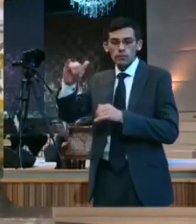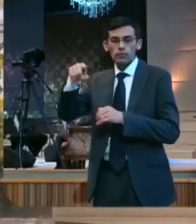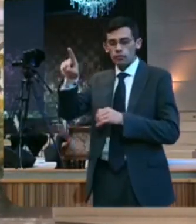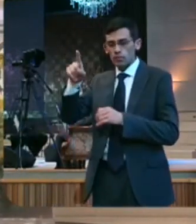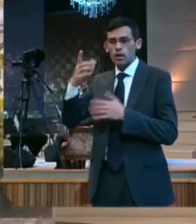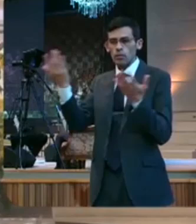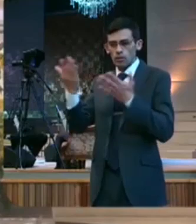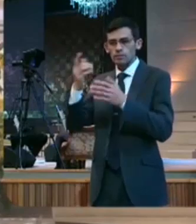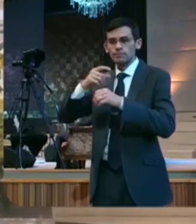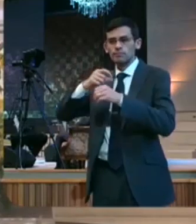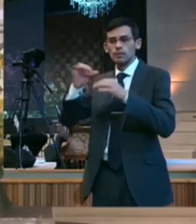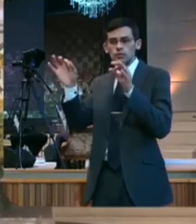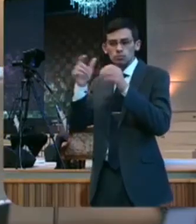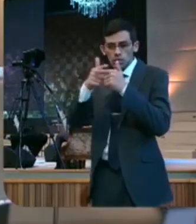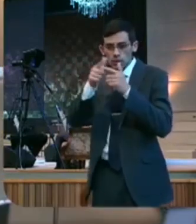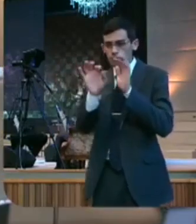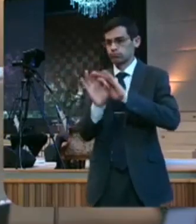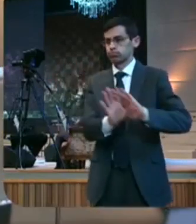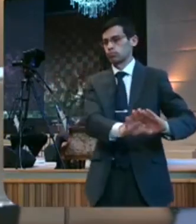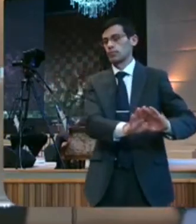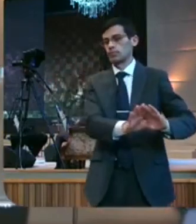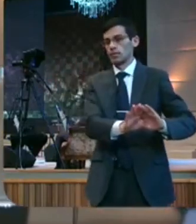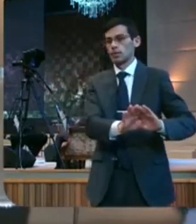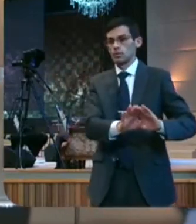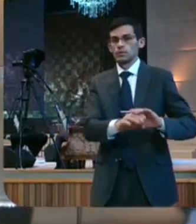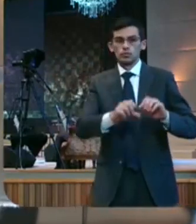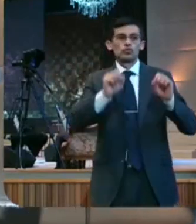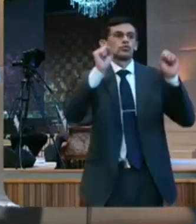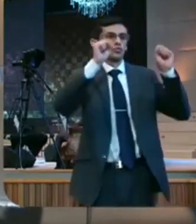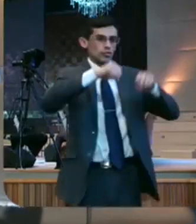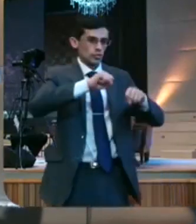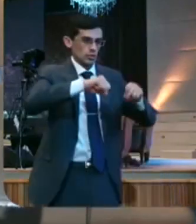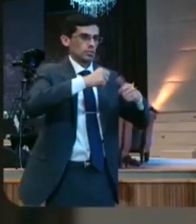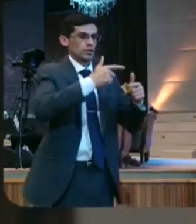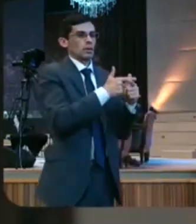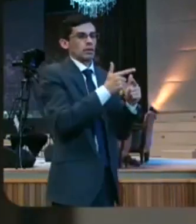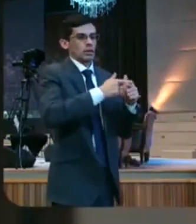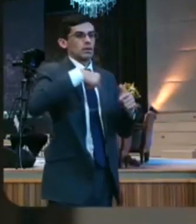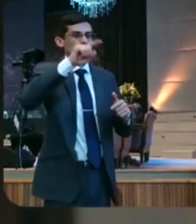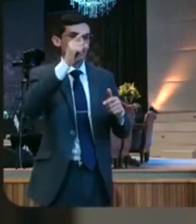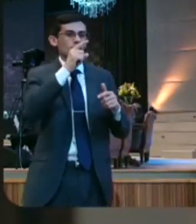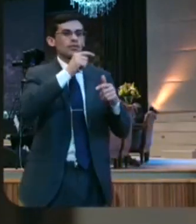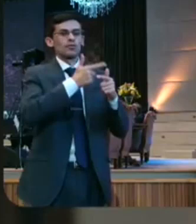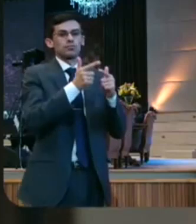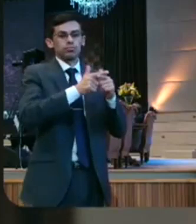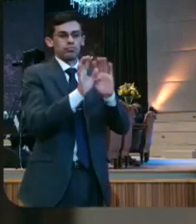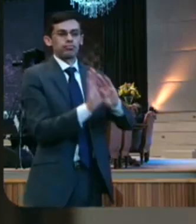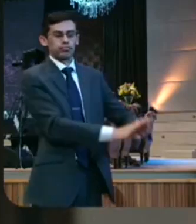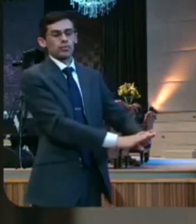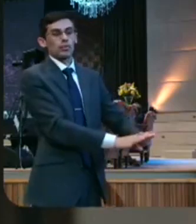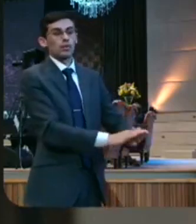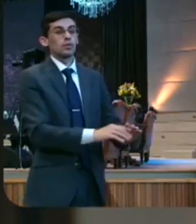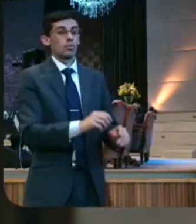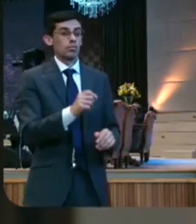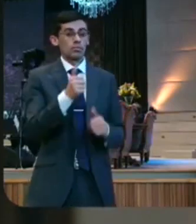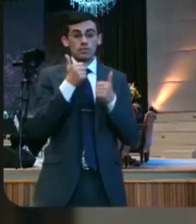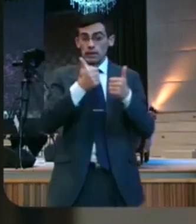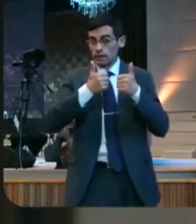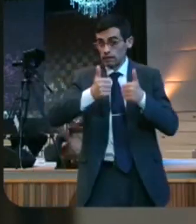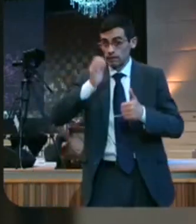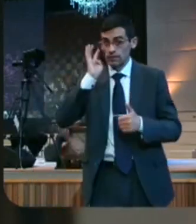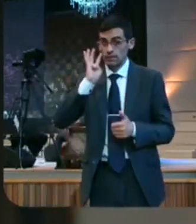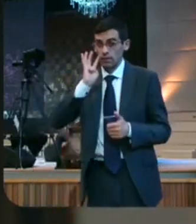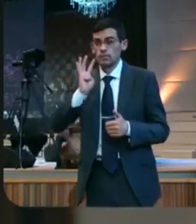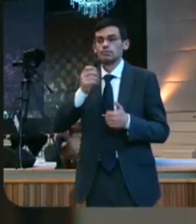problema? Ela olhou para mim: é isso mesmo, tem que resolver o problema. Eu falei: opa, tá